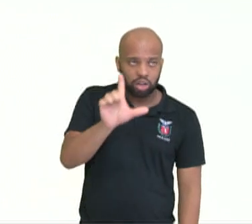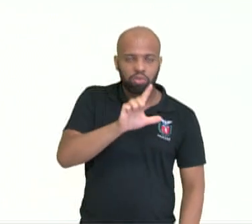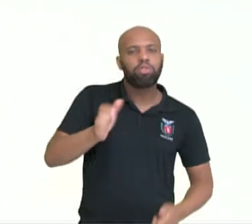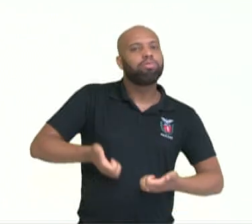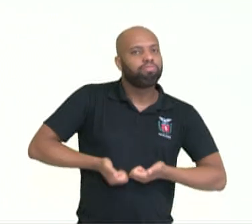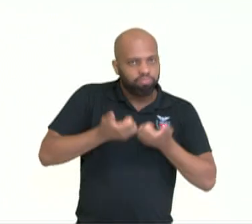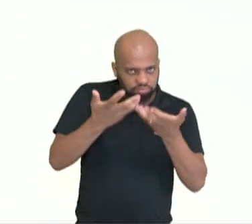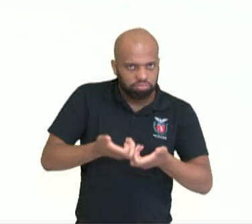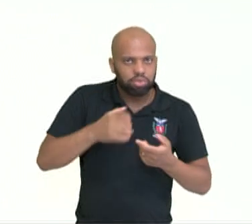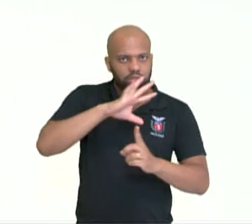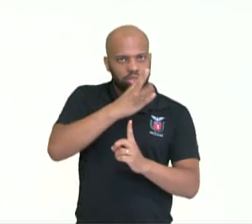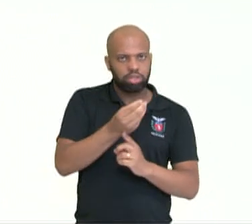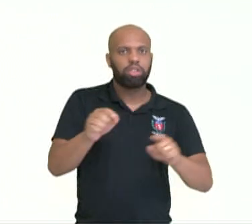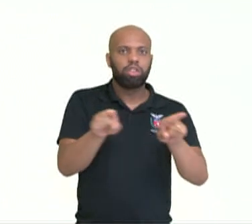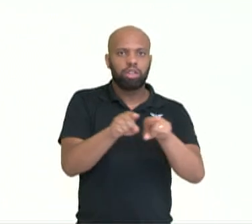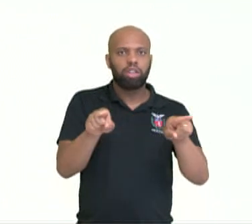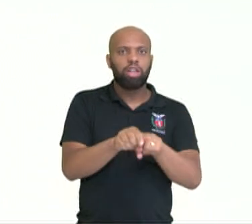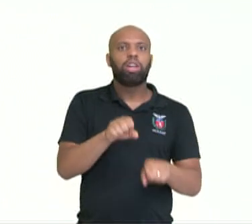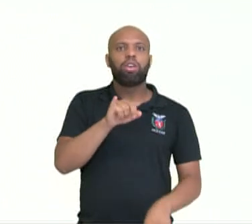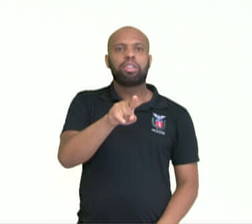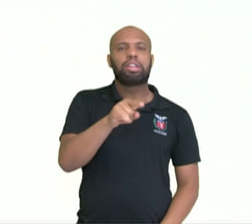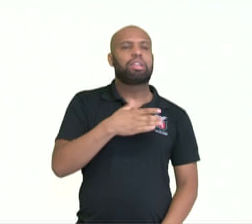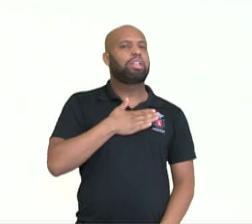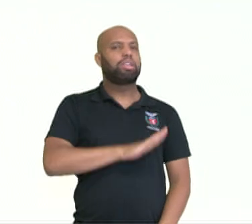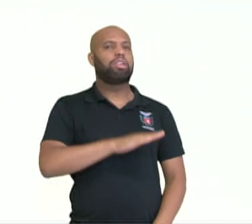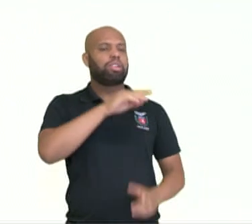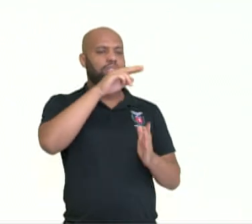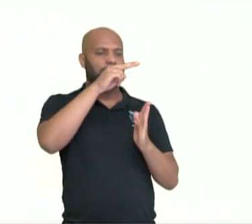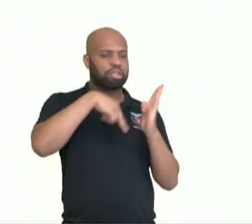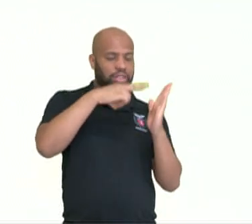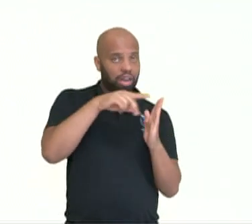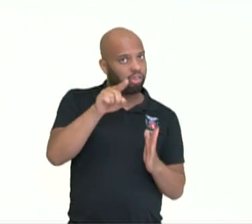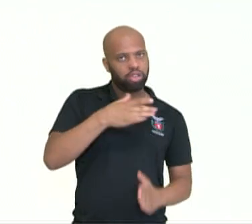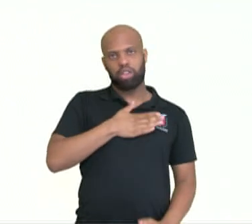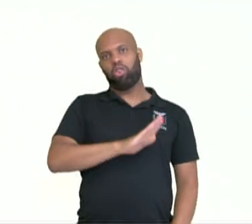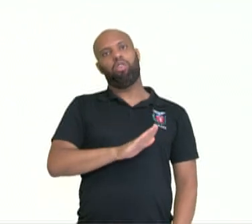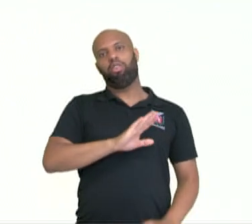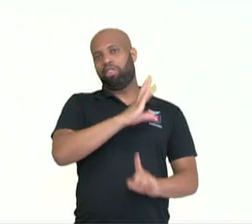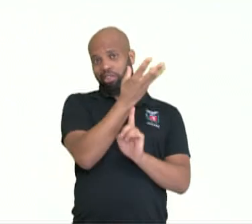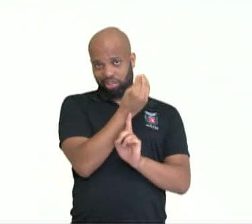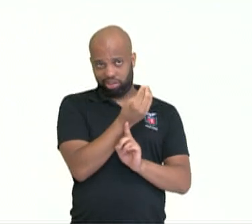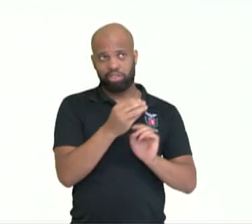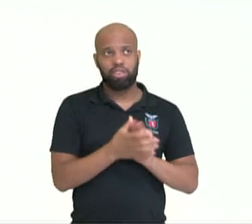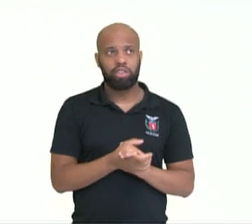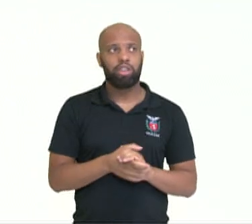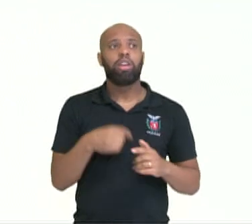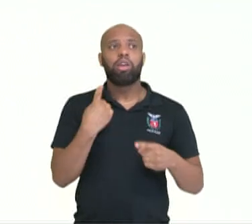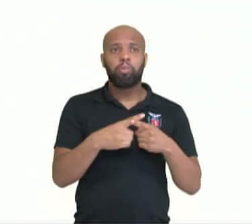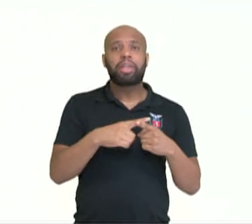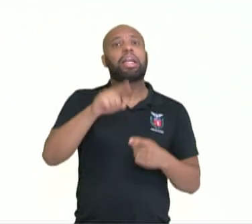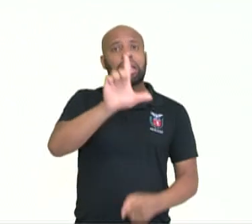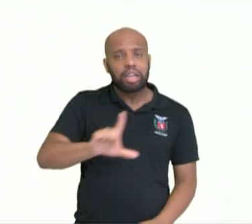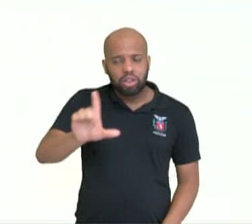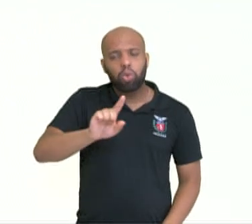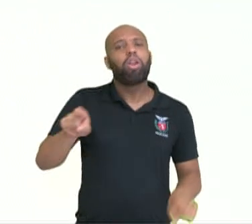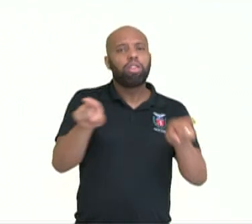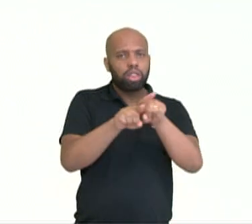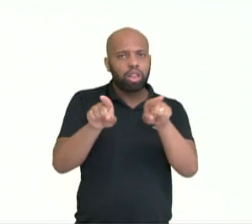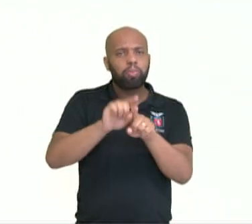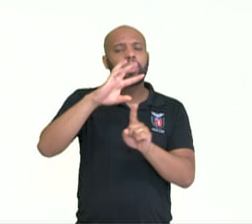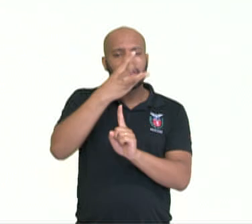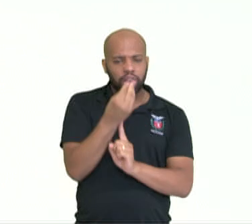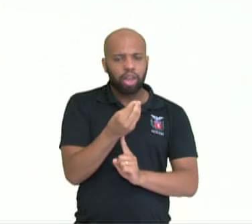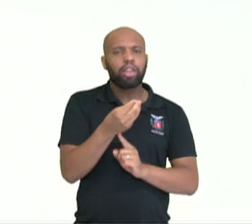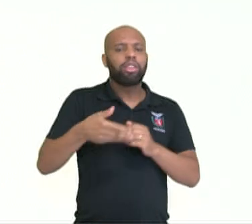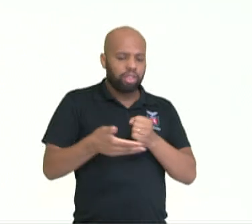adora literatura e se você não gosta de ler, você não gosta de arte. Tá? Ele é um tipo de arte, ela é a base de toda a maioria